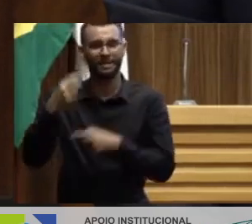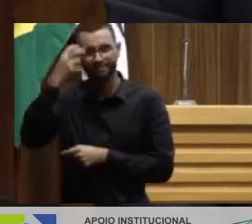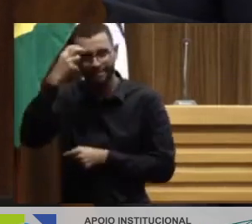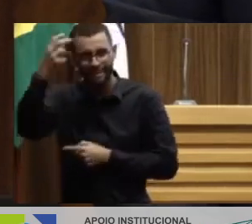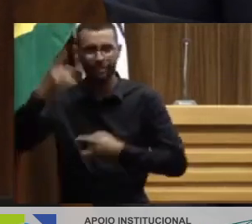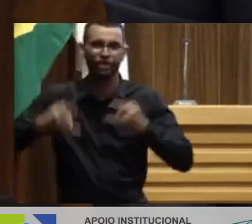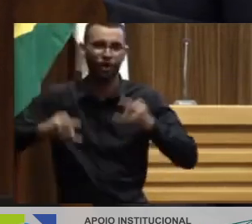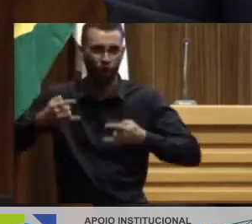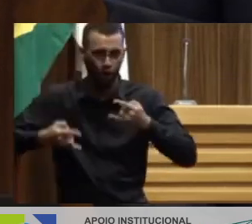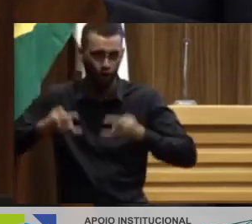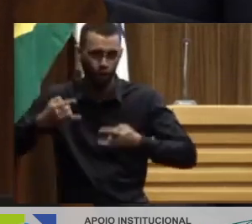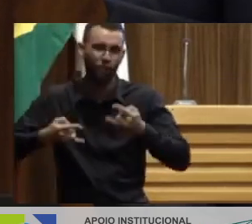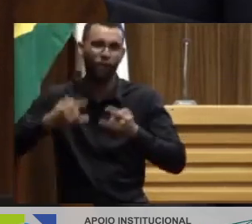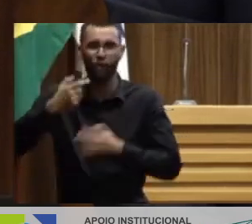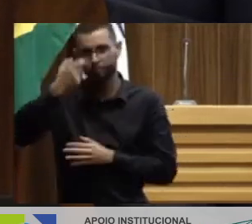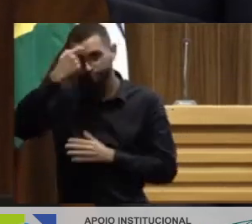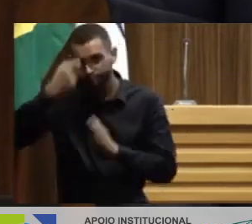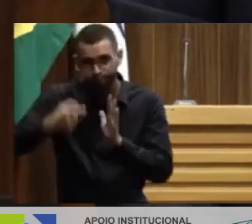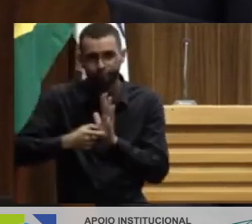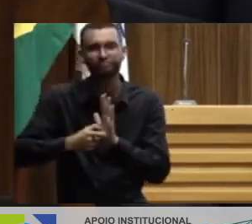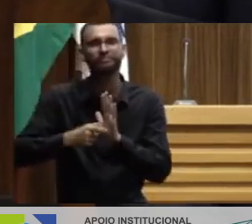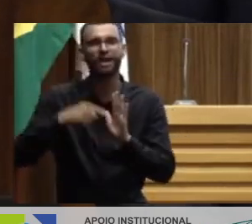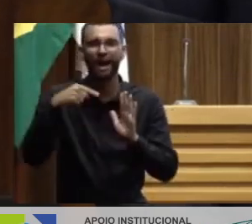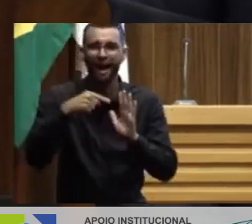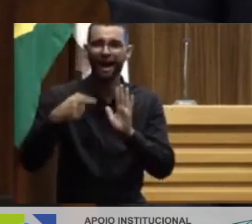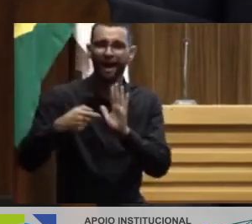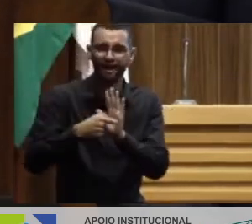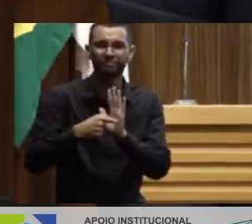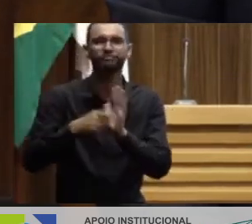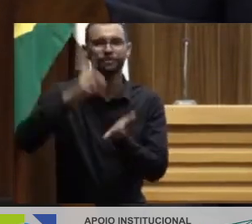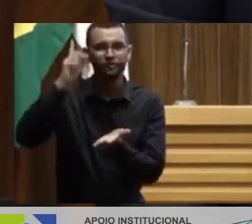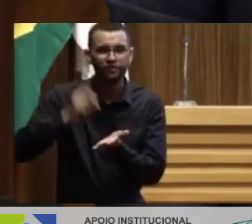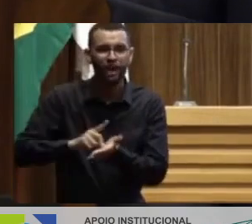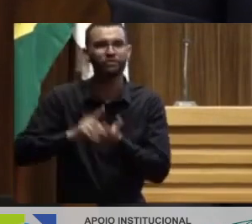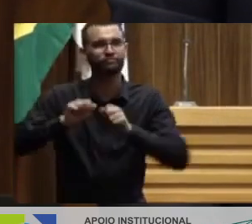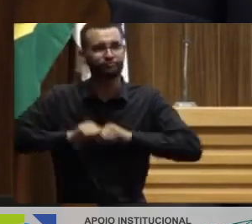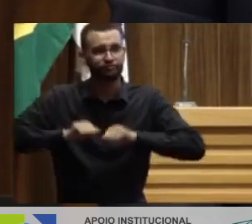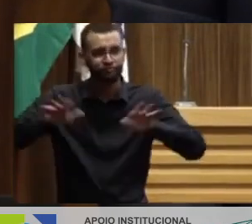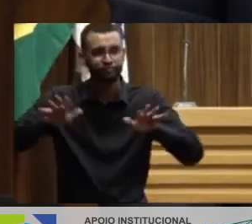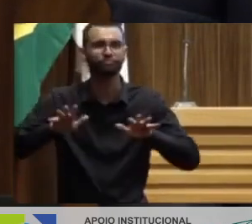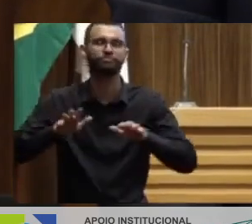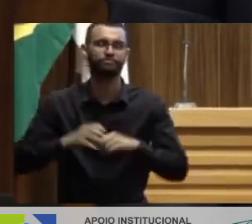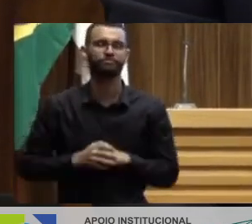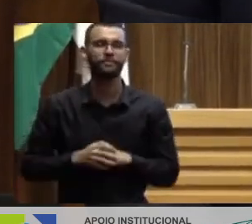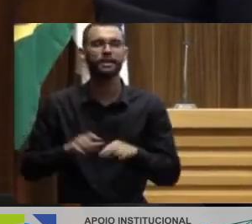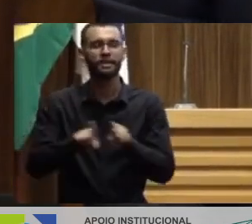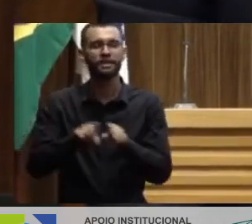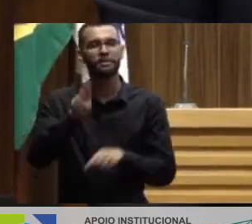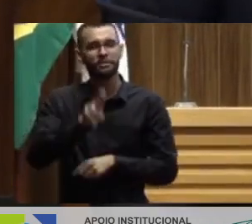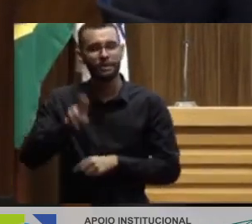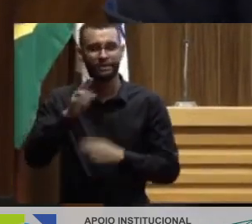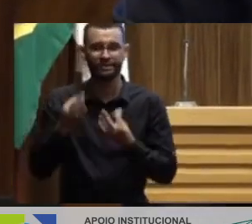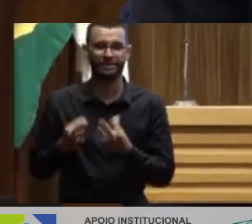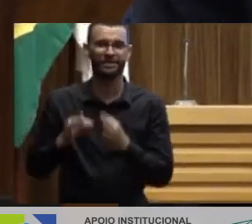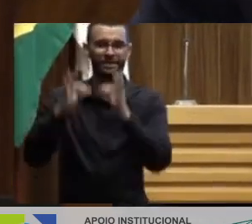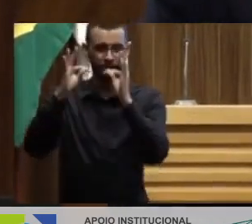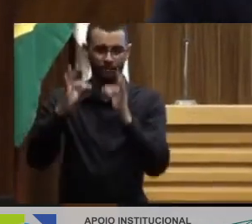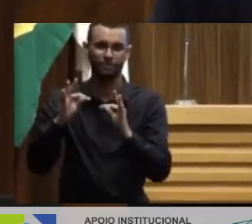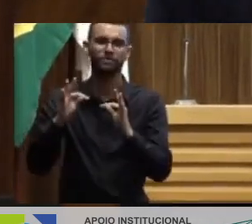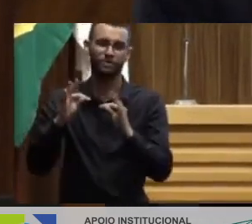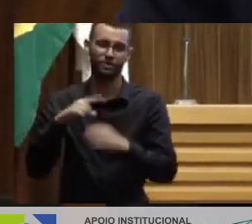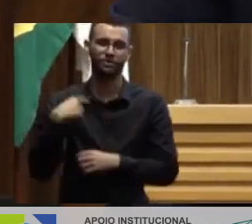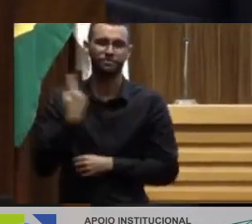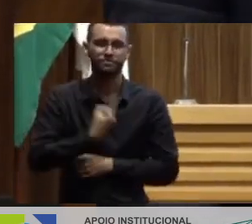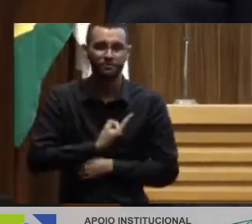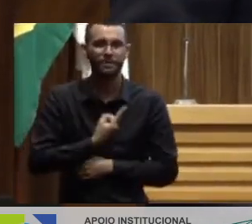né? Fazemos com que a inteligência artificial se efetive, utilizarmos, portanto, dessa tecnologia